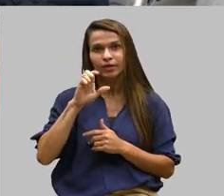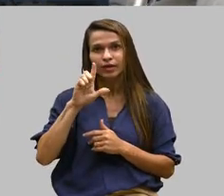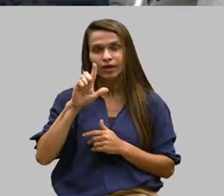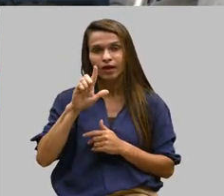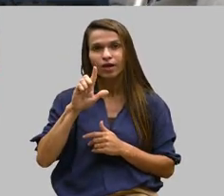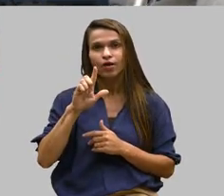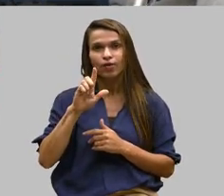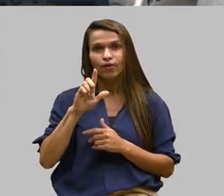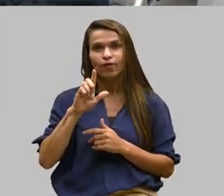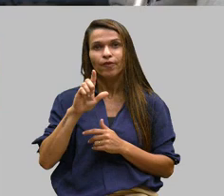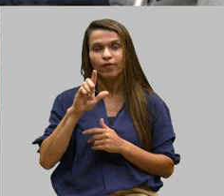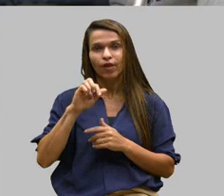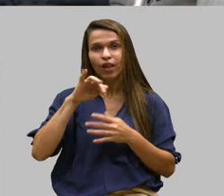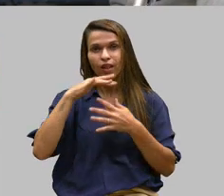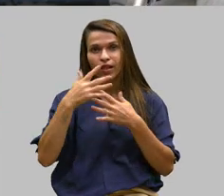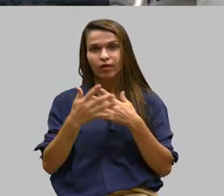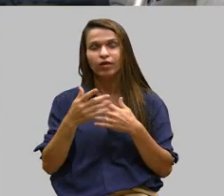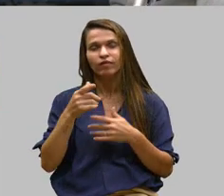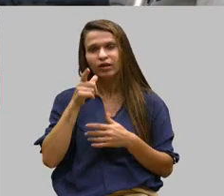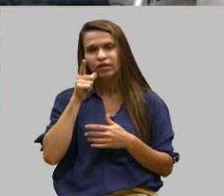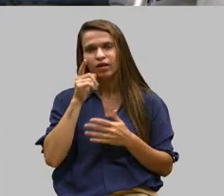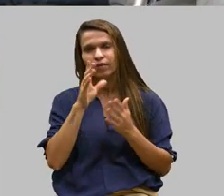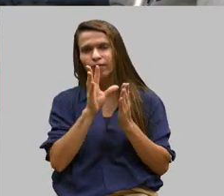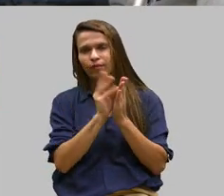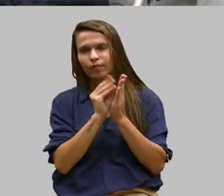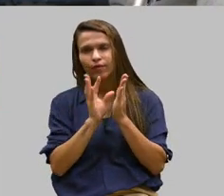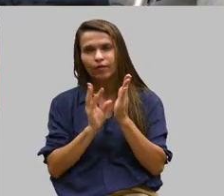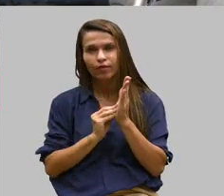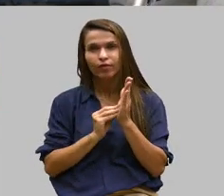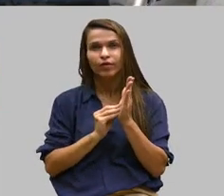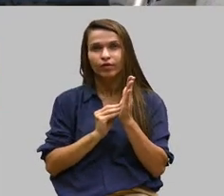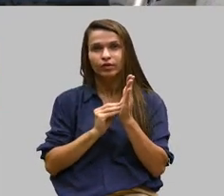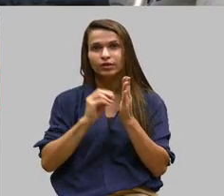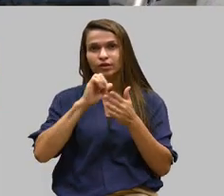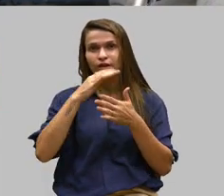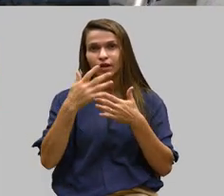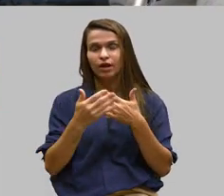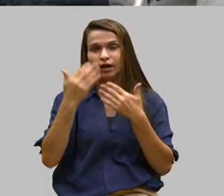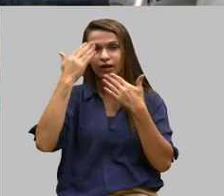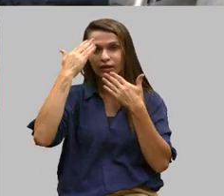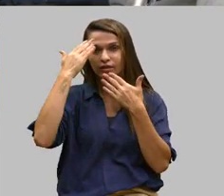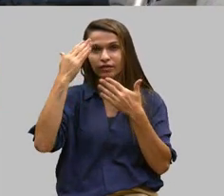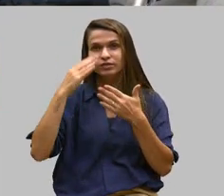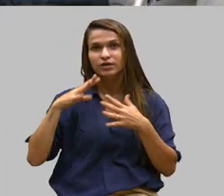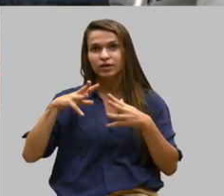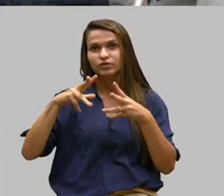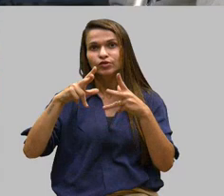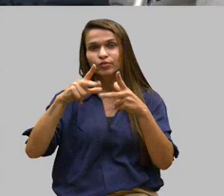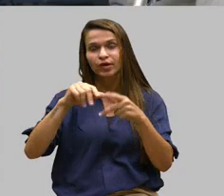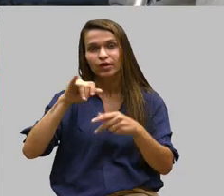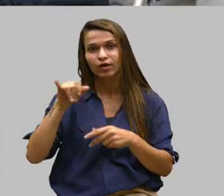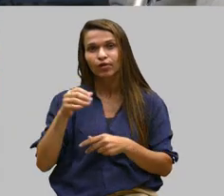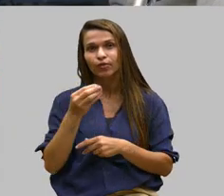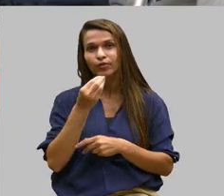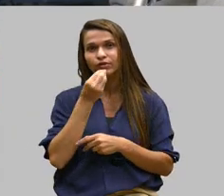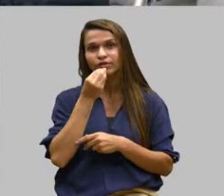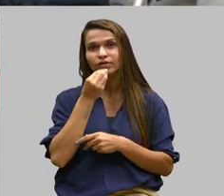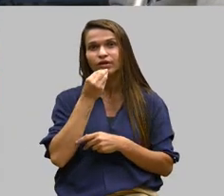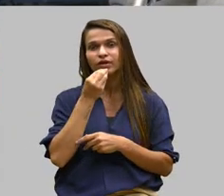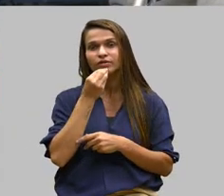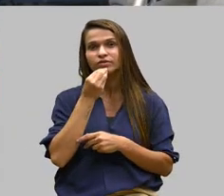encontram bastante conteúdo sobre libras Agradeço a todos pela oportunidade